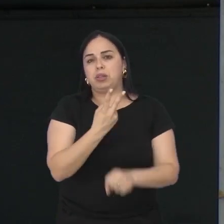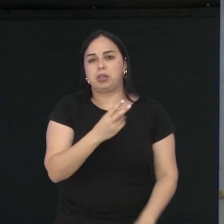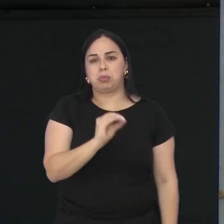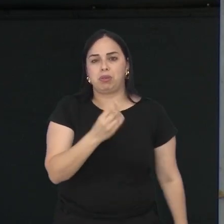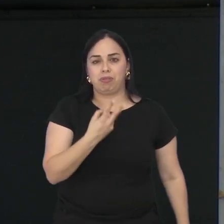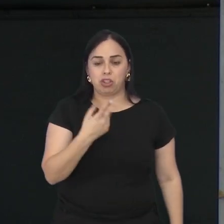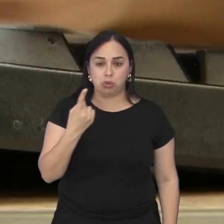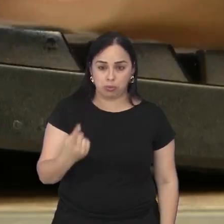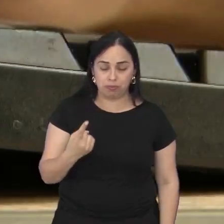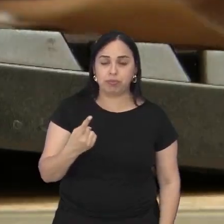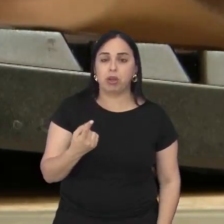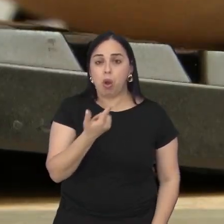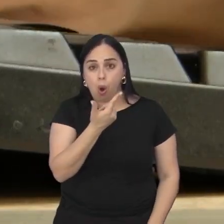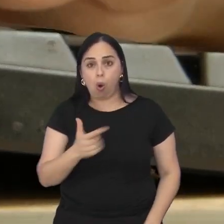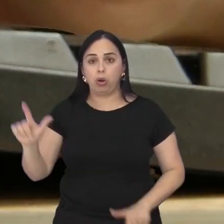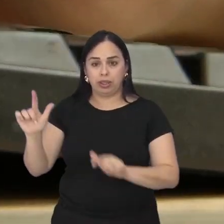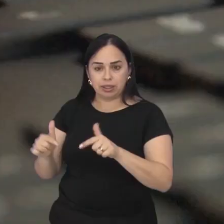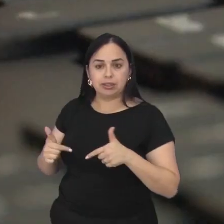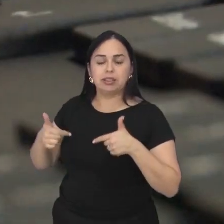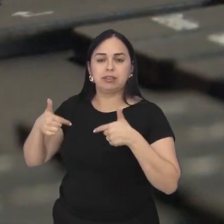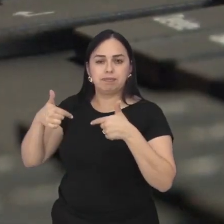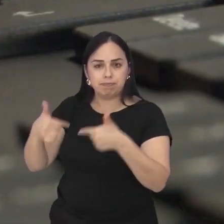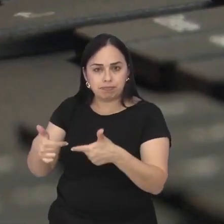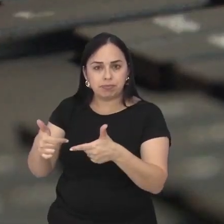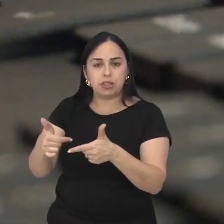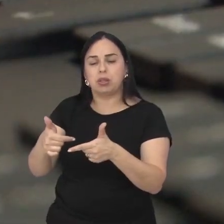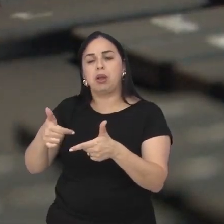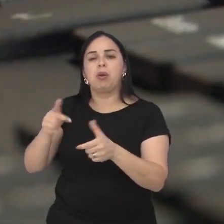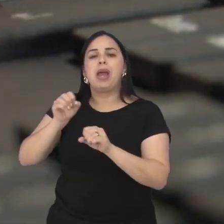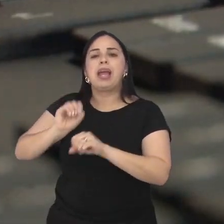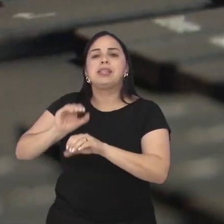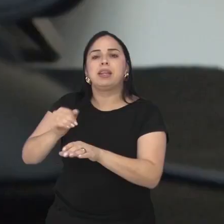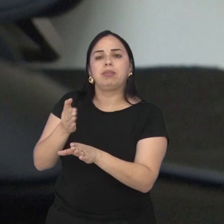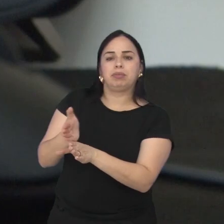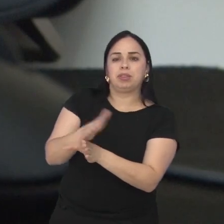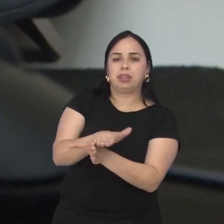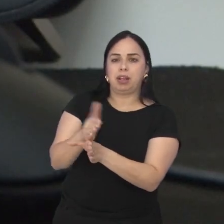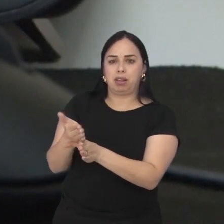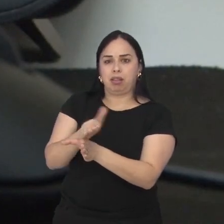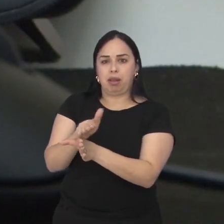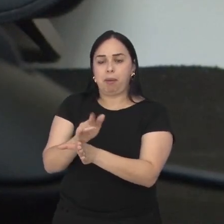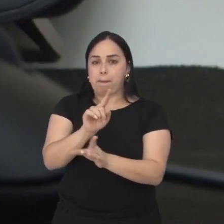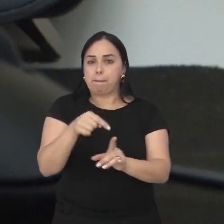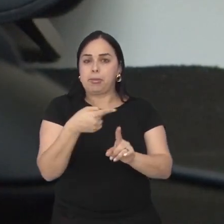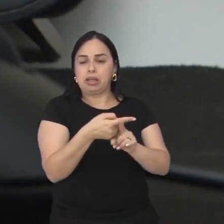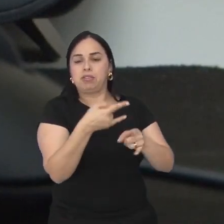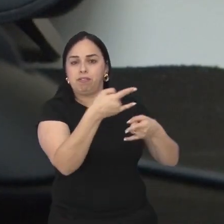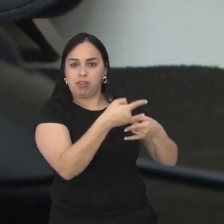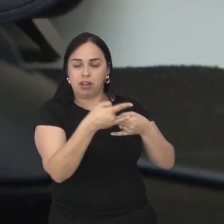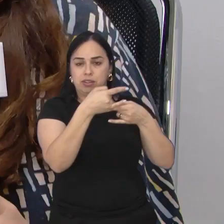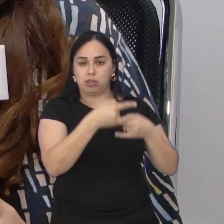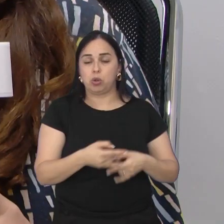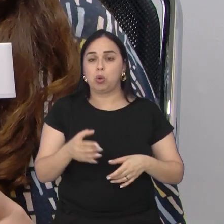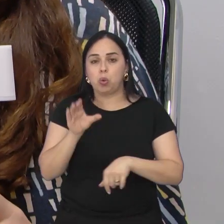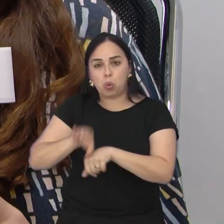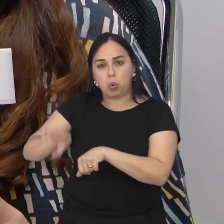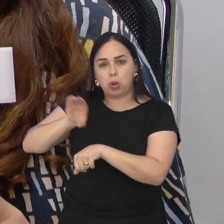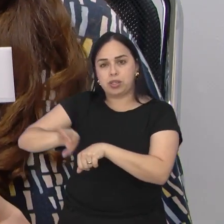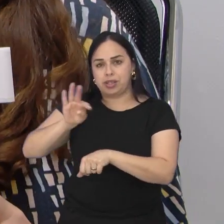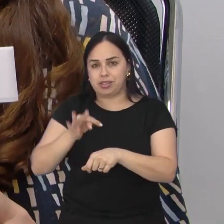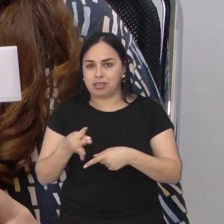em 2021. Entre outras ações, o projeto traz o ensino híbrido e o ambiente virtual de aprendizagem.